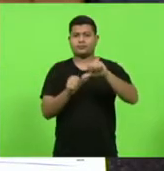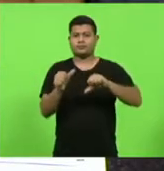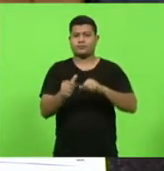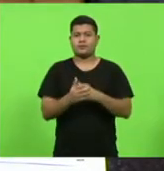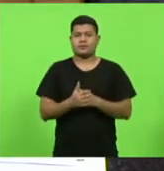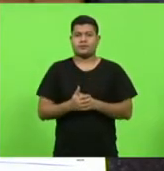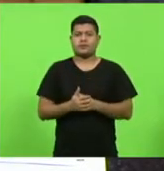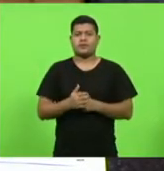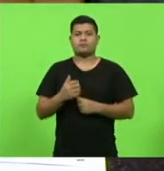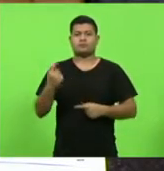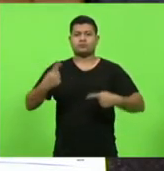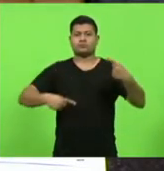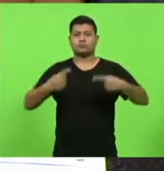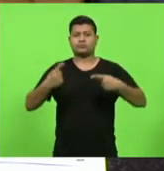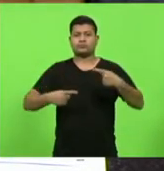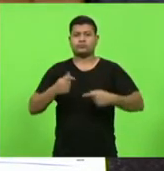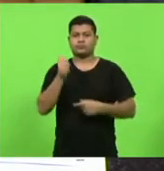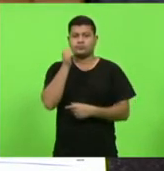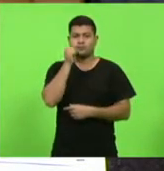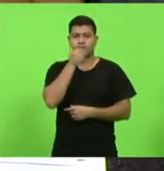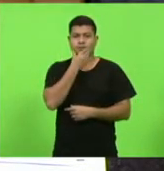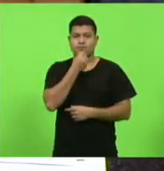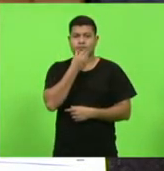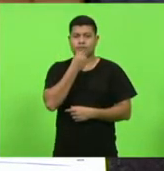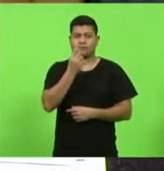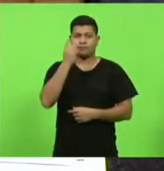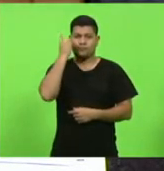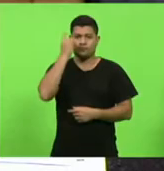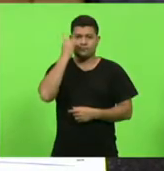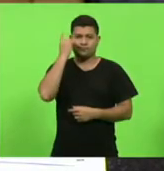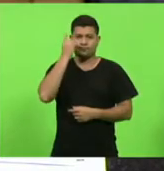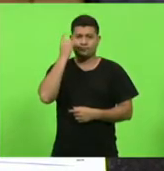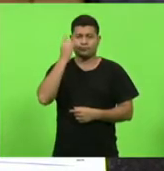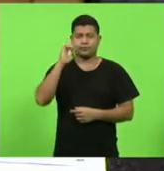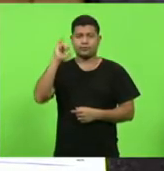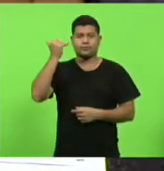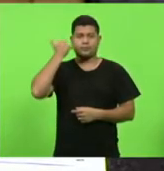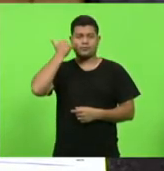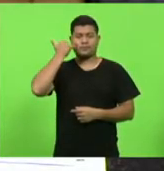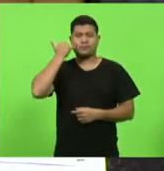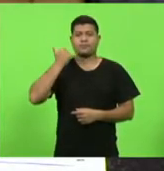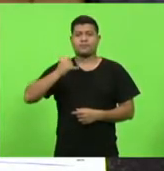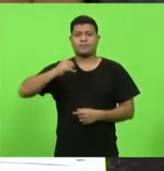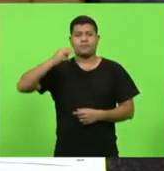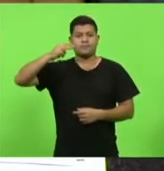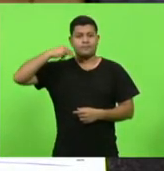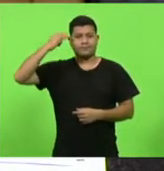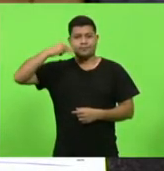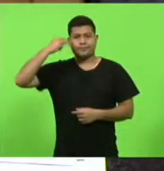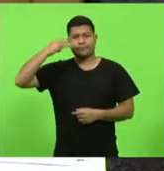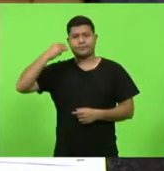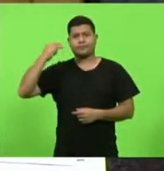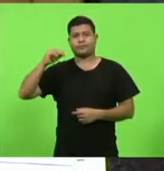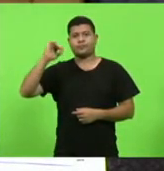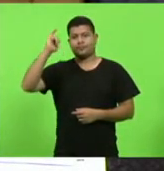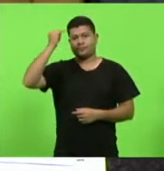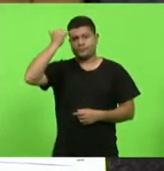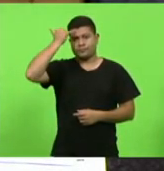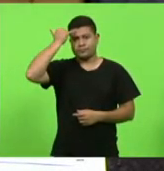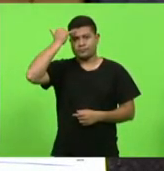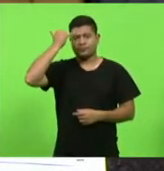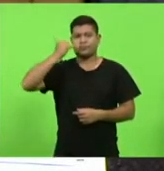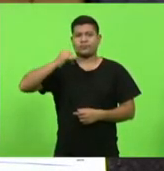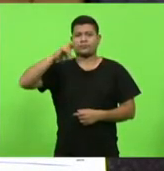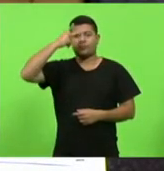Após ser discutido pelos senhores deputados Gessé Lopes, Márcio Machado, Jair Mioto, Dr. Vicente